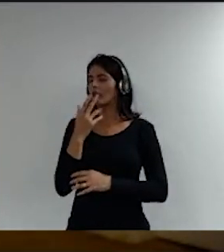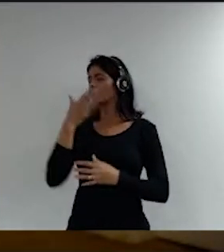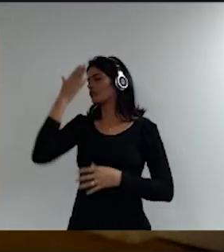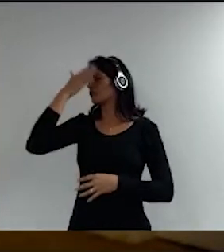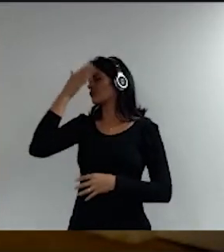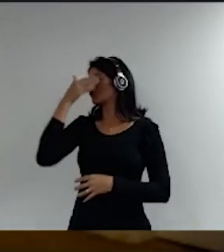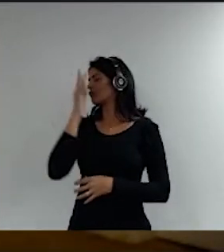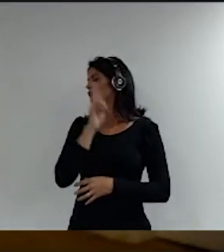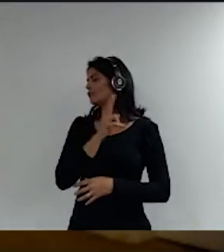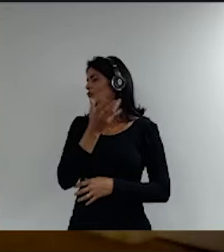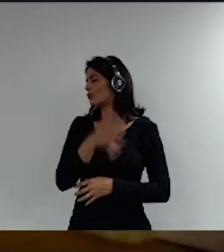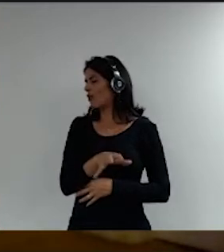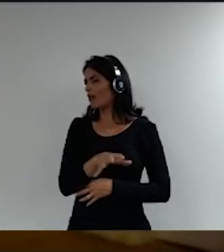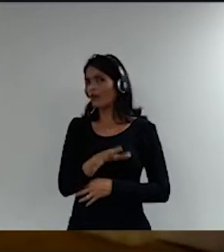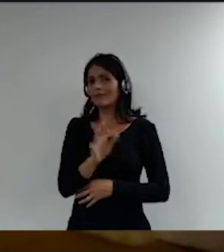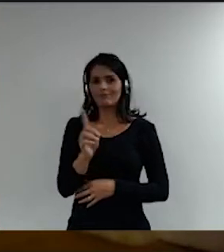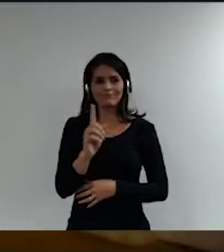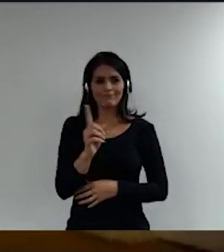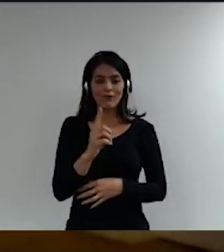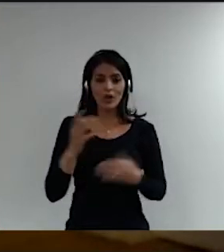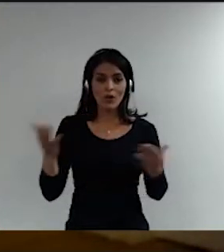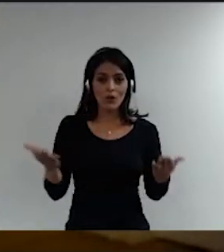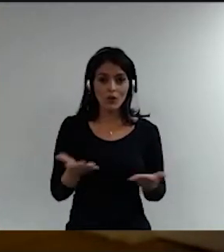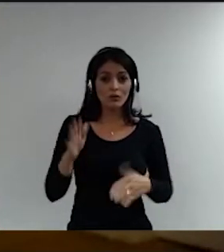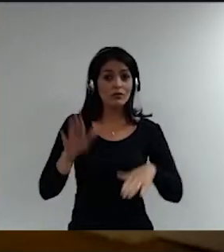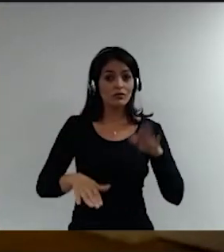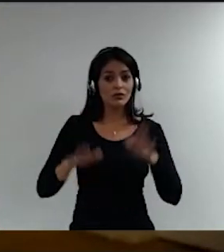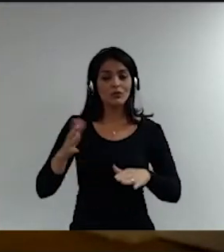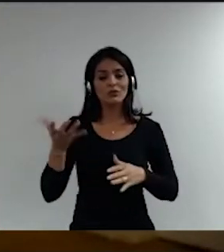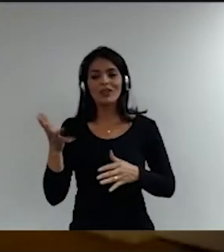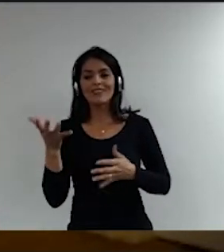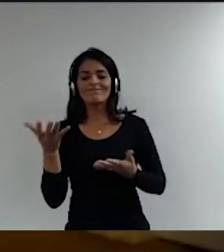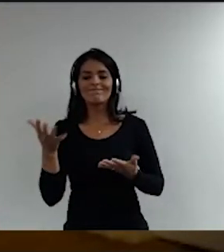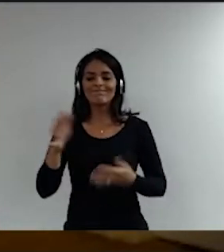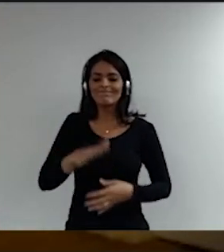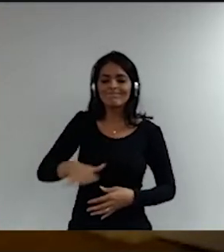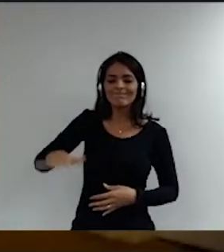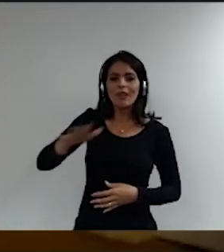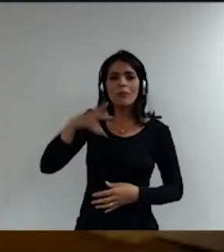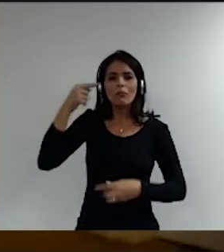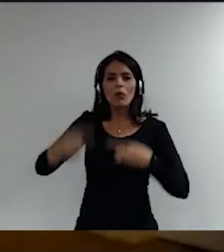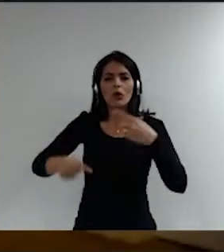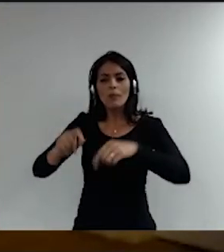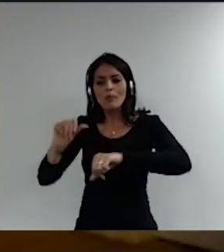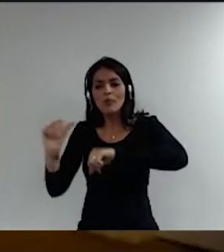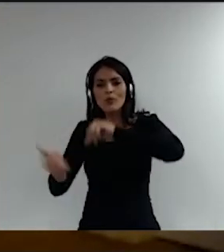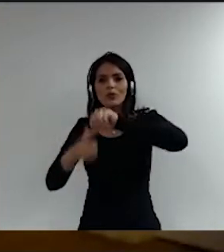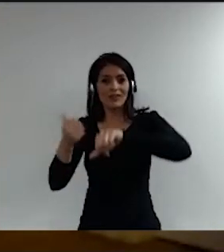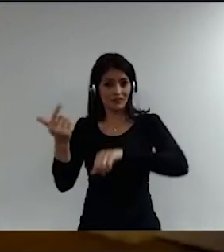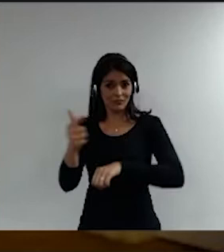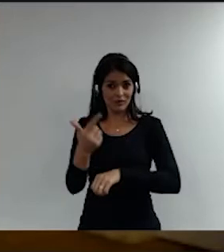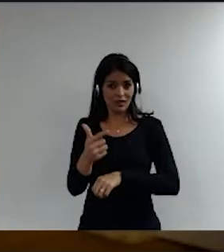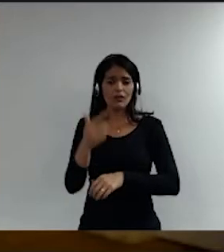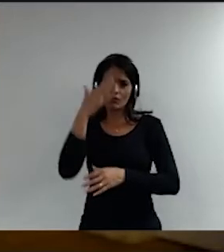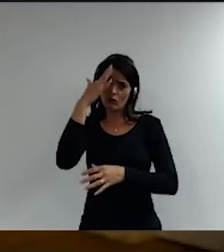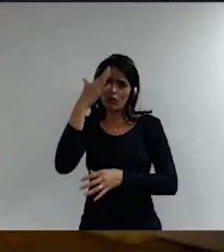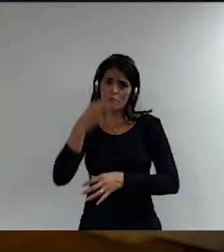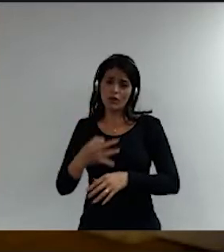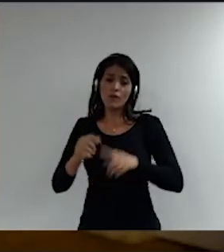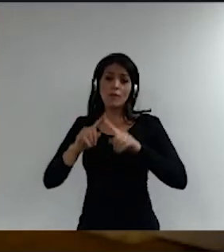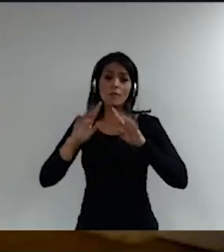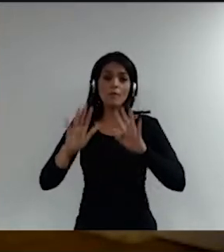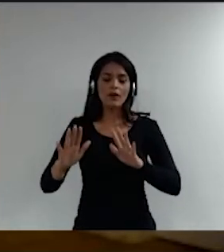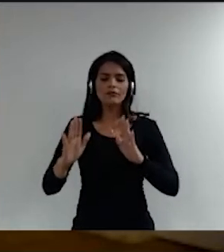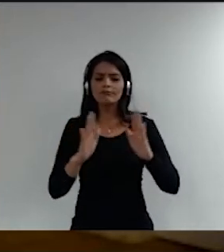vamos ter que enfrentá-la. Talvez hoje não haja um clima político para mudar, e eu sei, entendo até que não haja, mas há